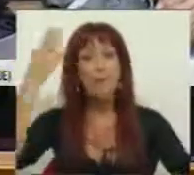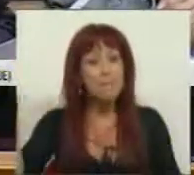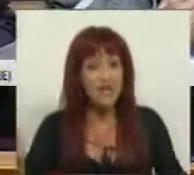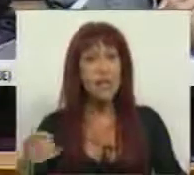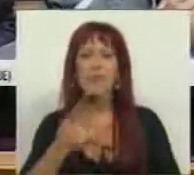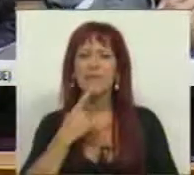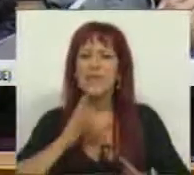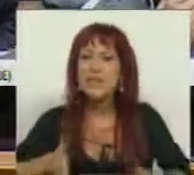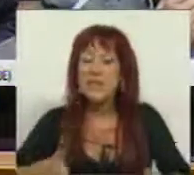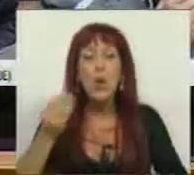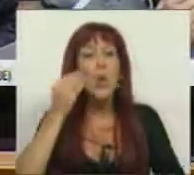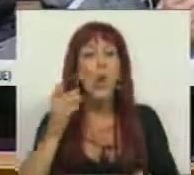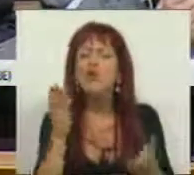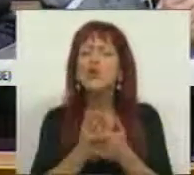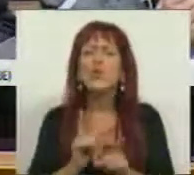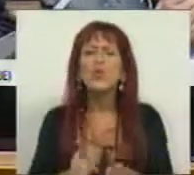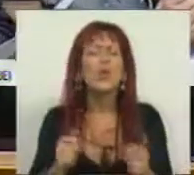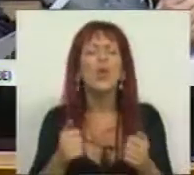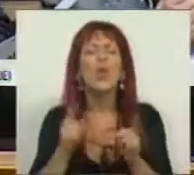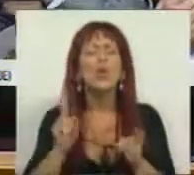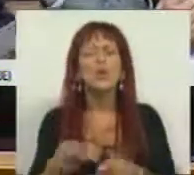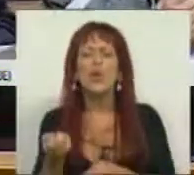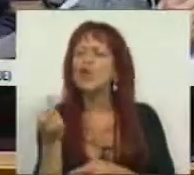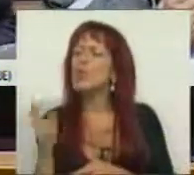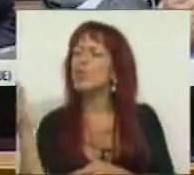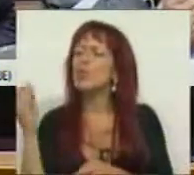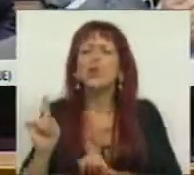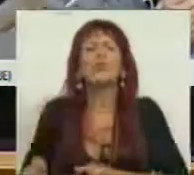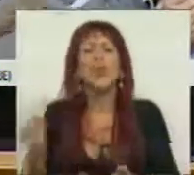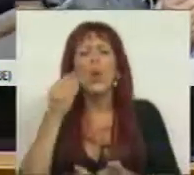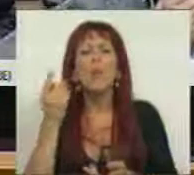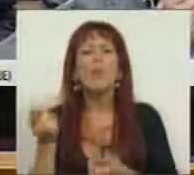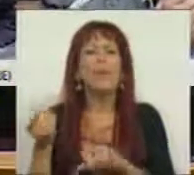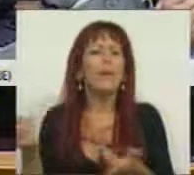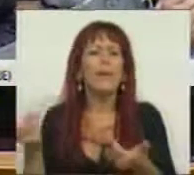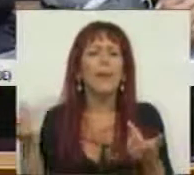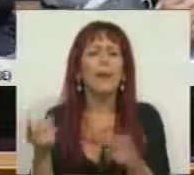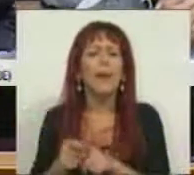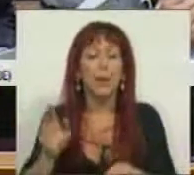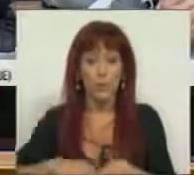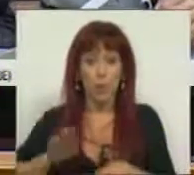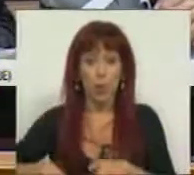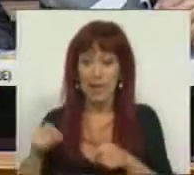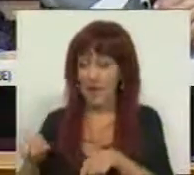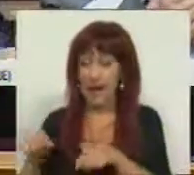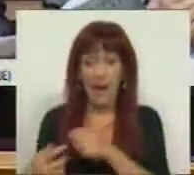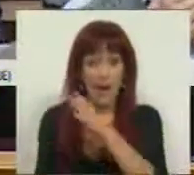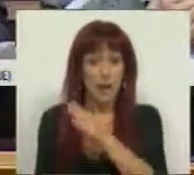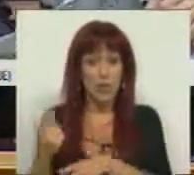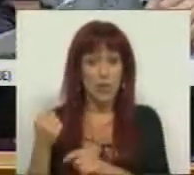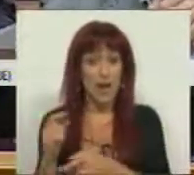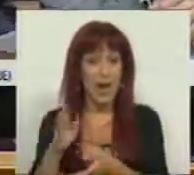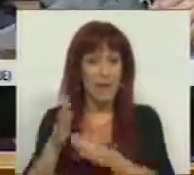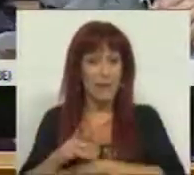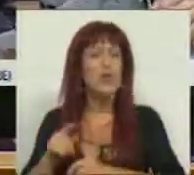preciso perceber como é que isto tudo começou com a SURU do Porto e, nomeadamente, com o facto dela ser criada